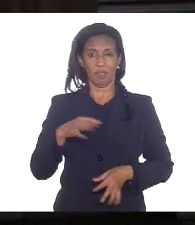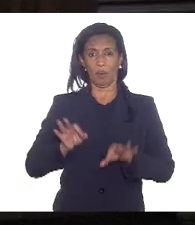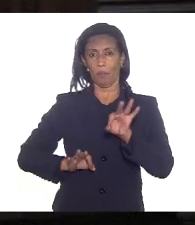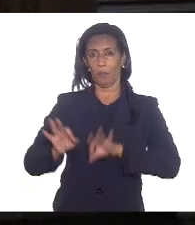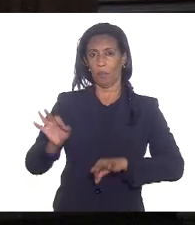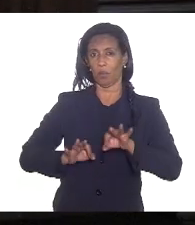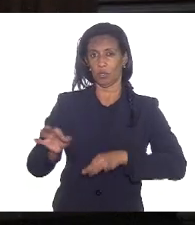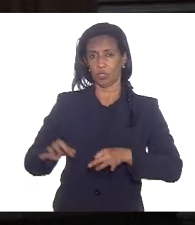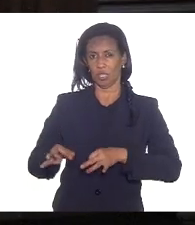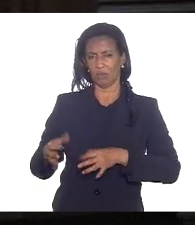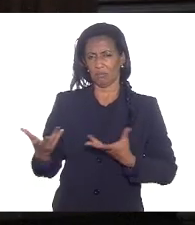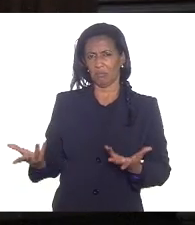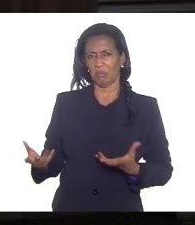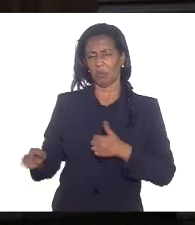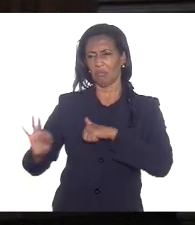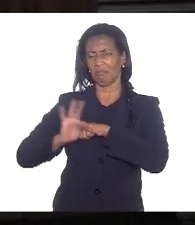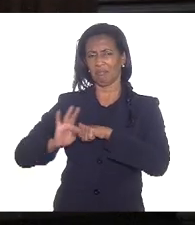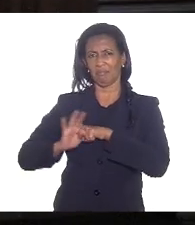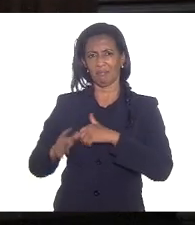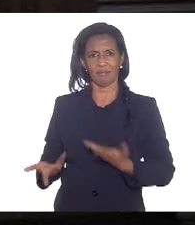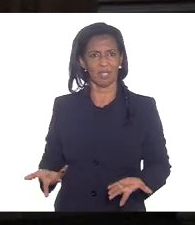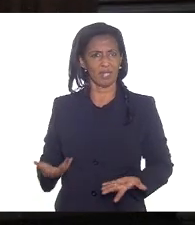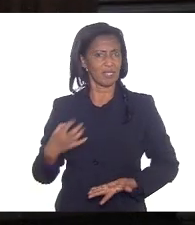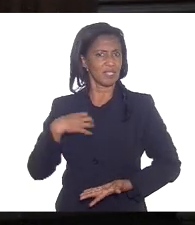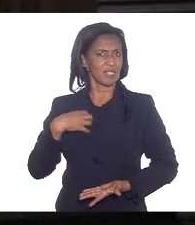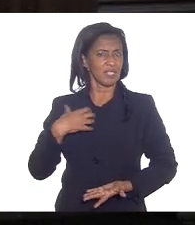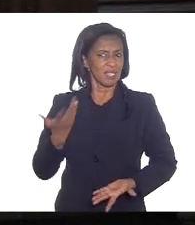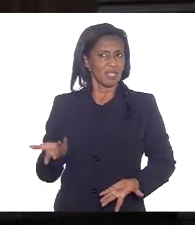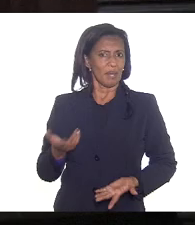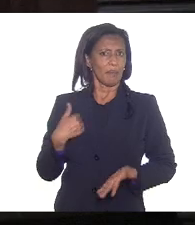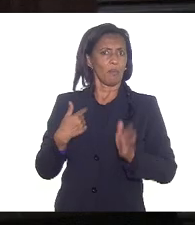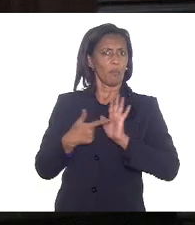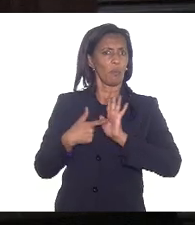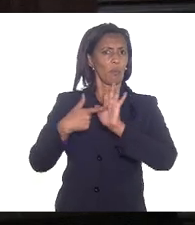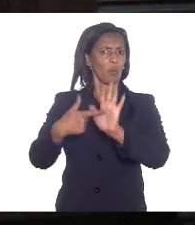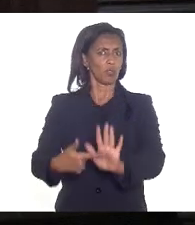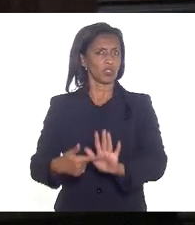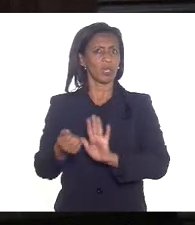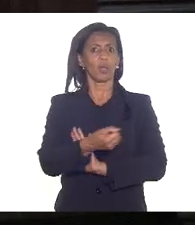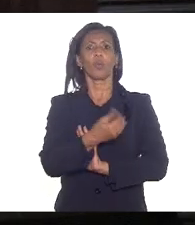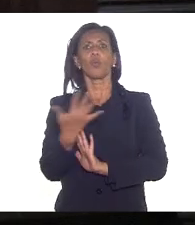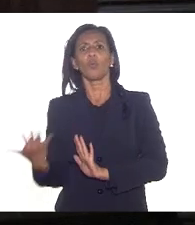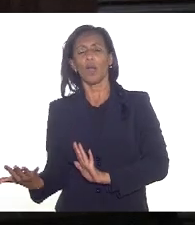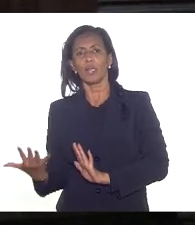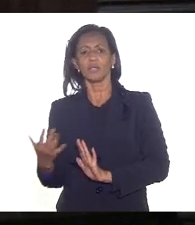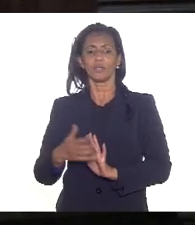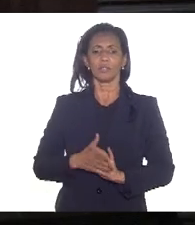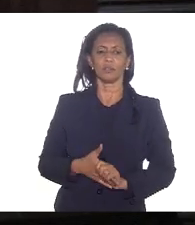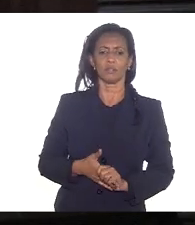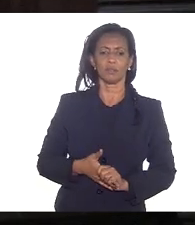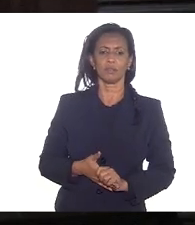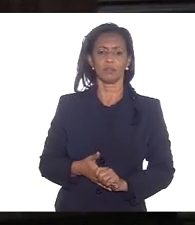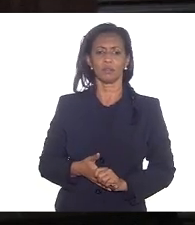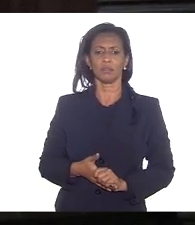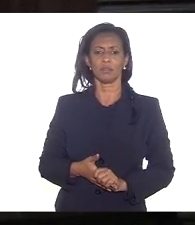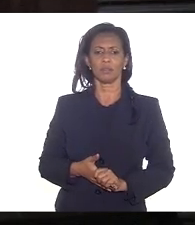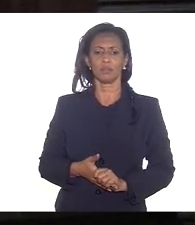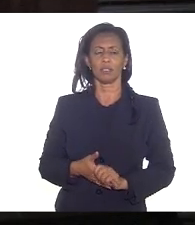por motivos as técnicas seria razoável apresentar Quase Morto